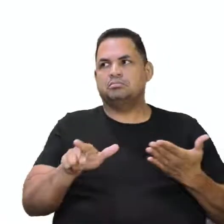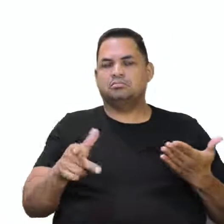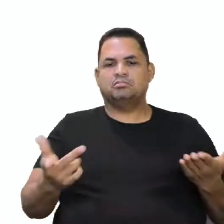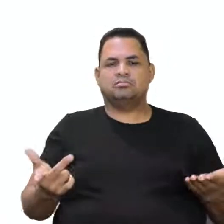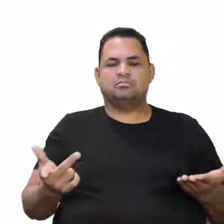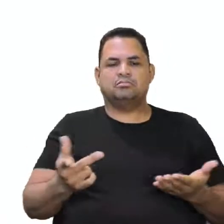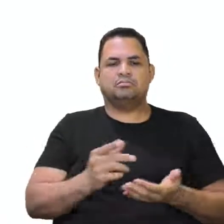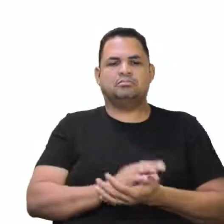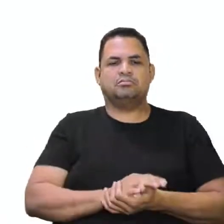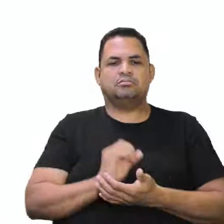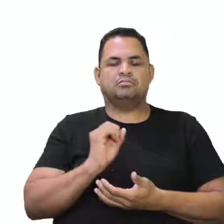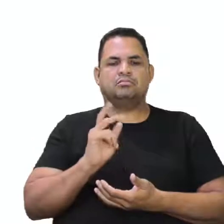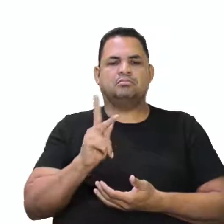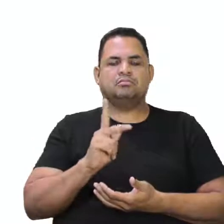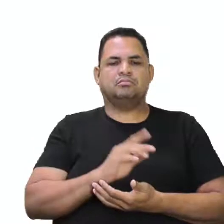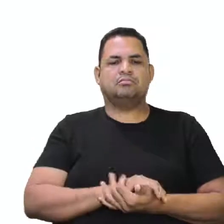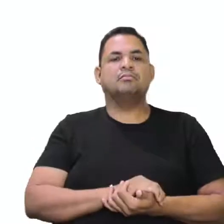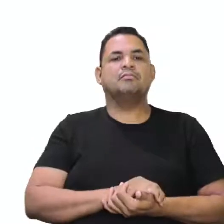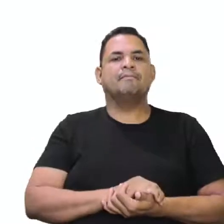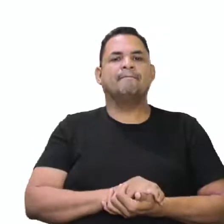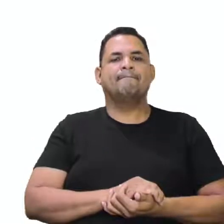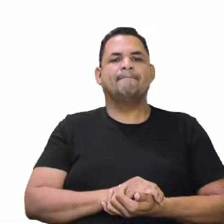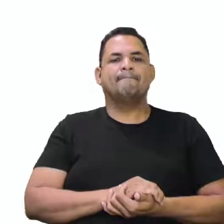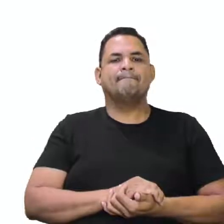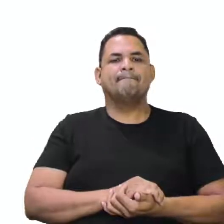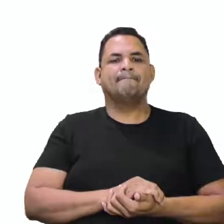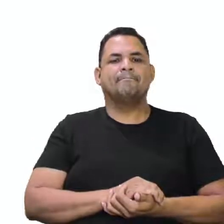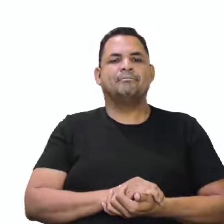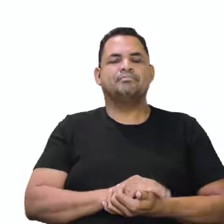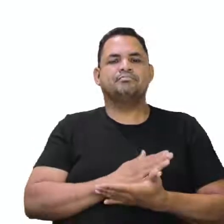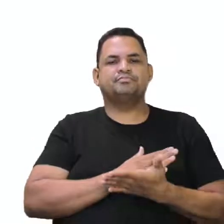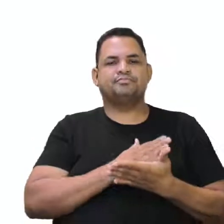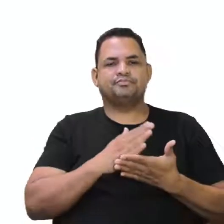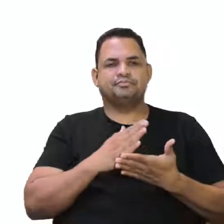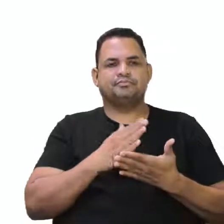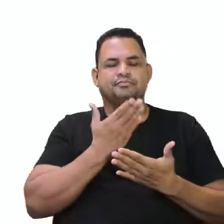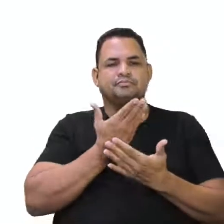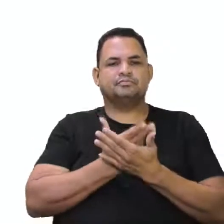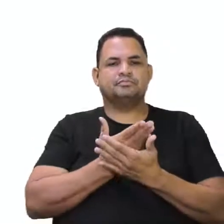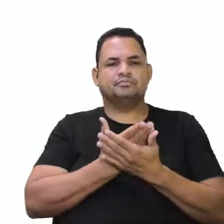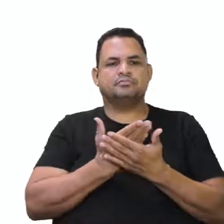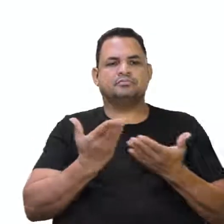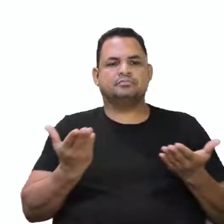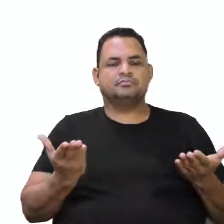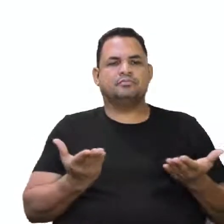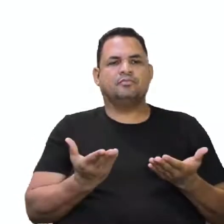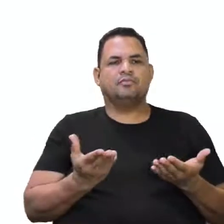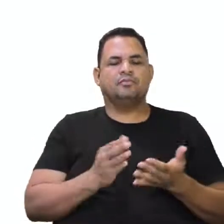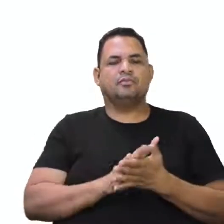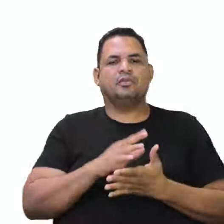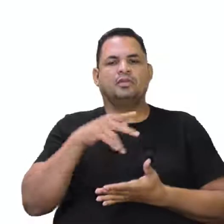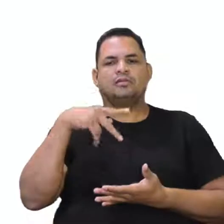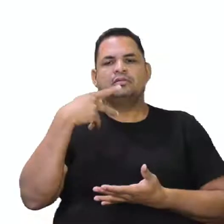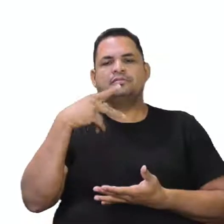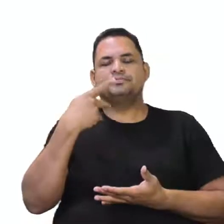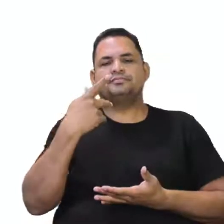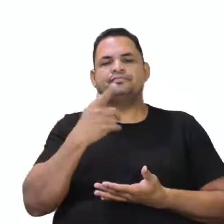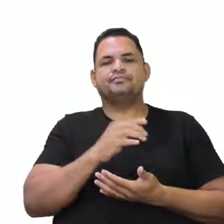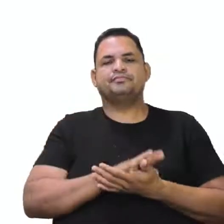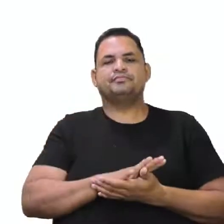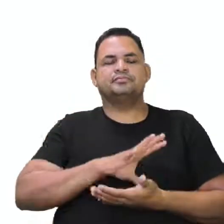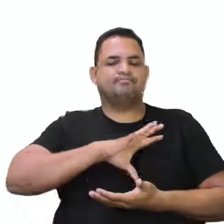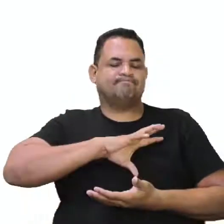diante. Alright? Então, olha aí, ó. Vamos começar a aula de hoje falando muito